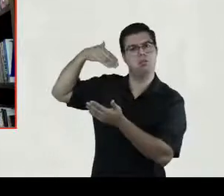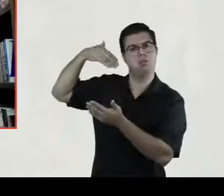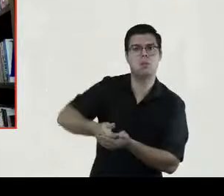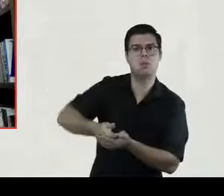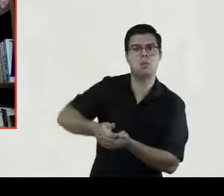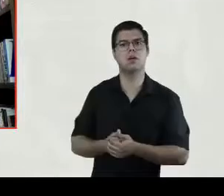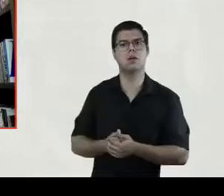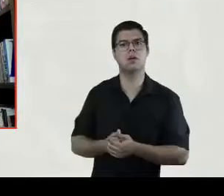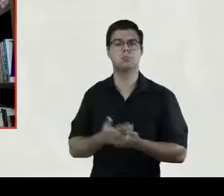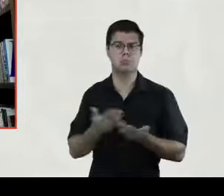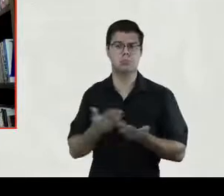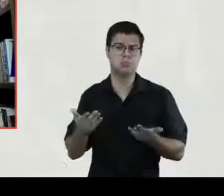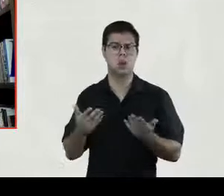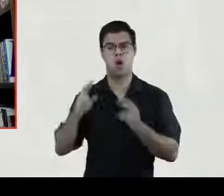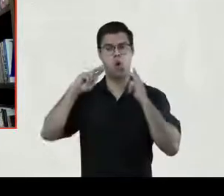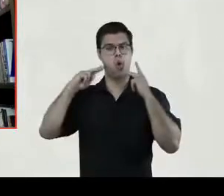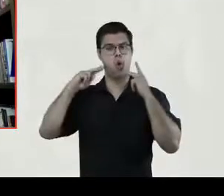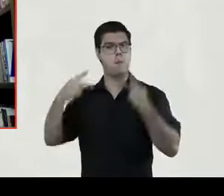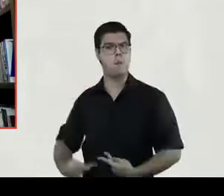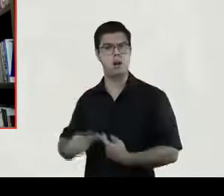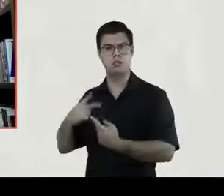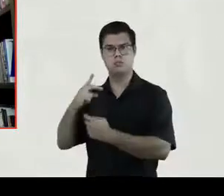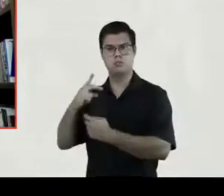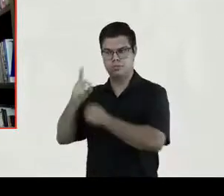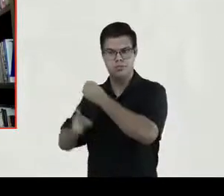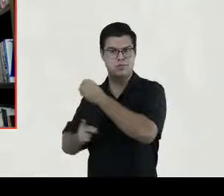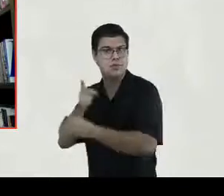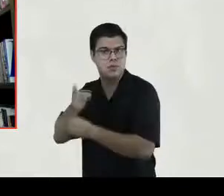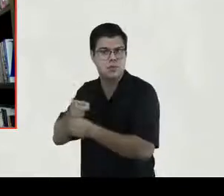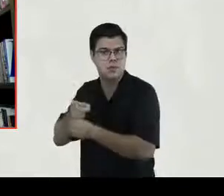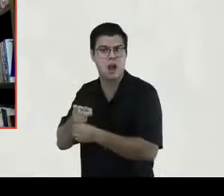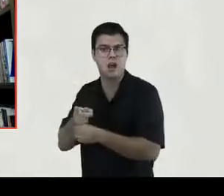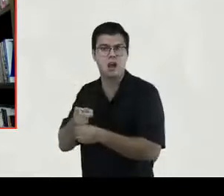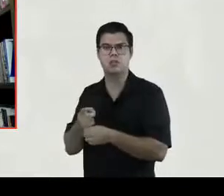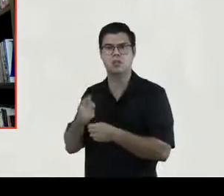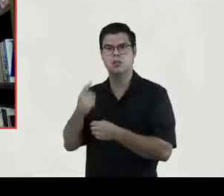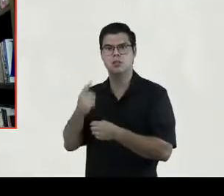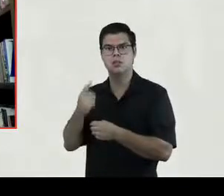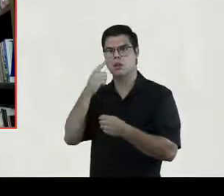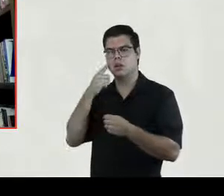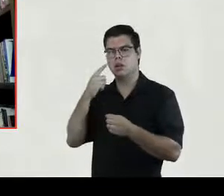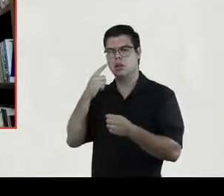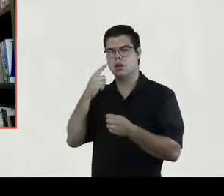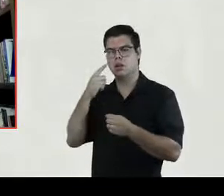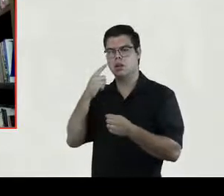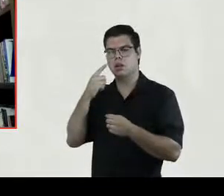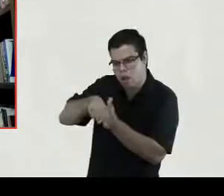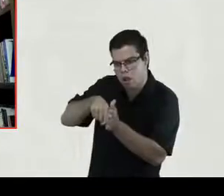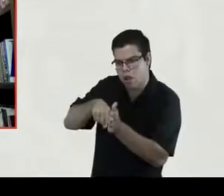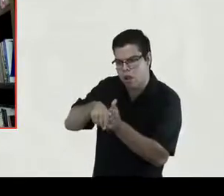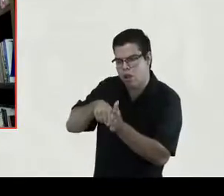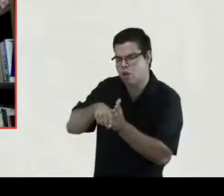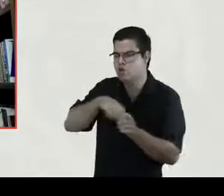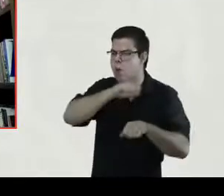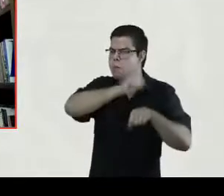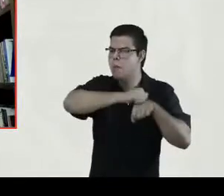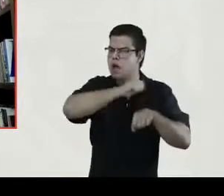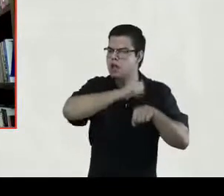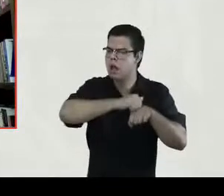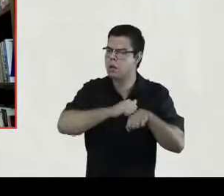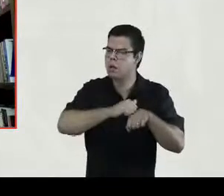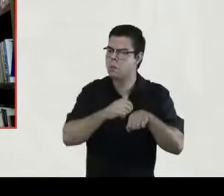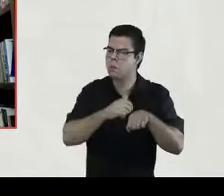as humanidades digitais nos aproximou da dimensão da matéria, né, pois até então me parece que